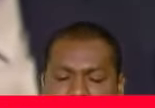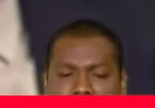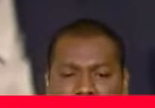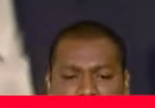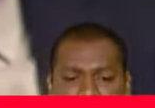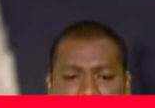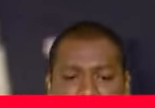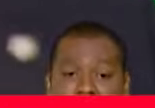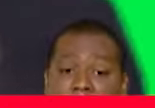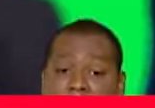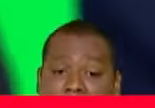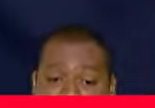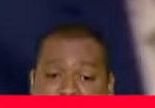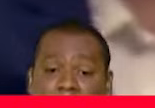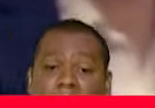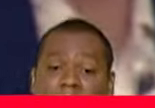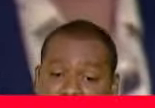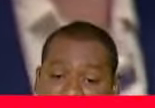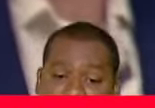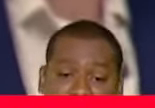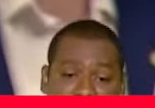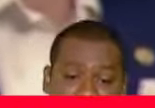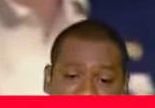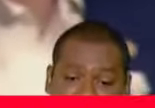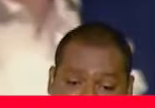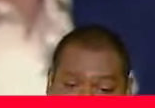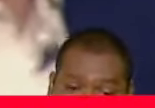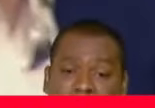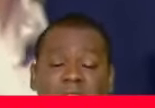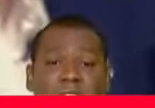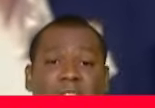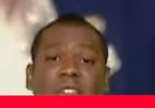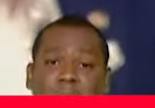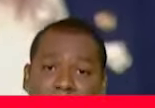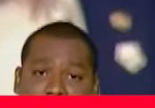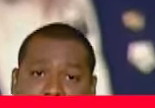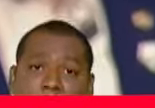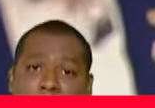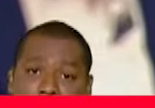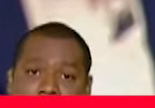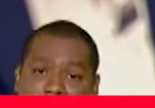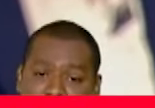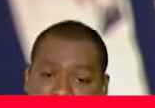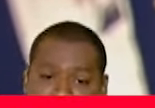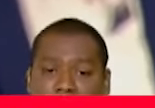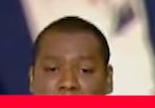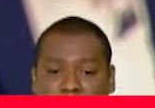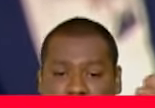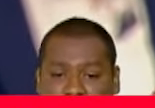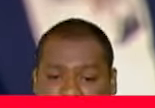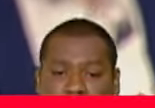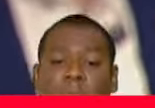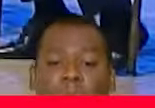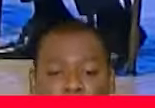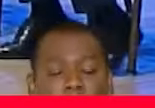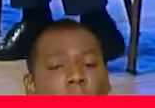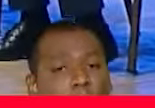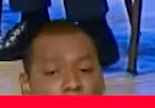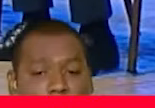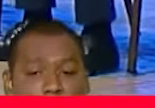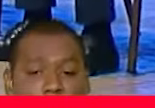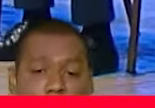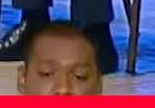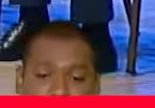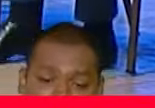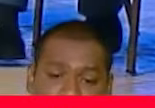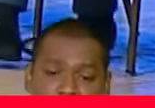na verdade, é uma entrevista coletiva que a gente quer fazer para que o governo federal